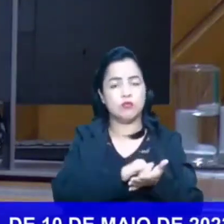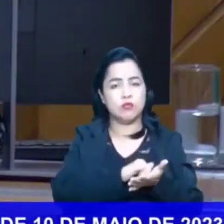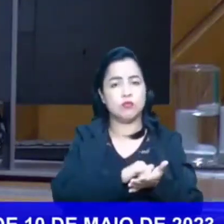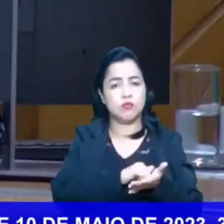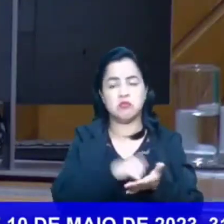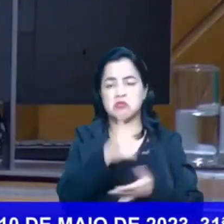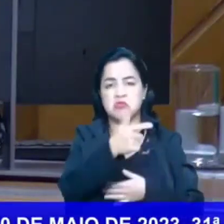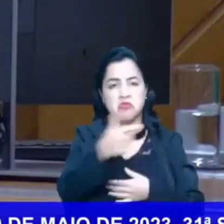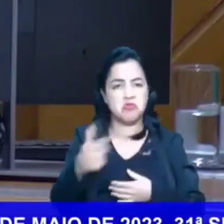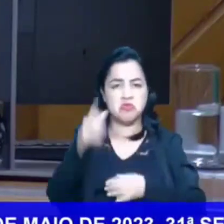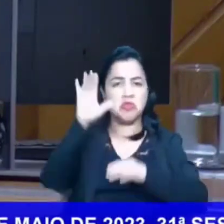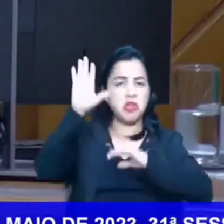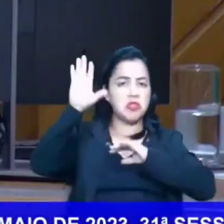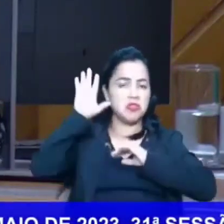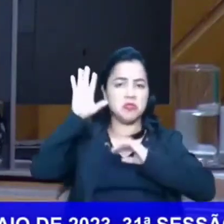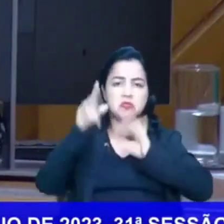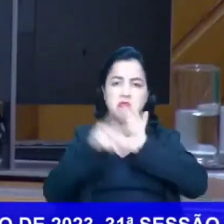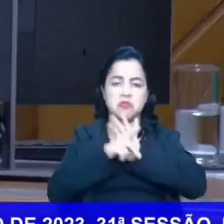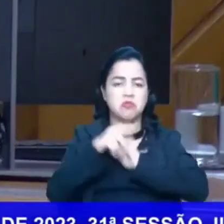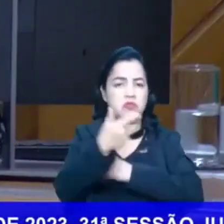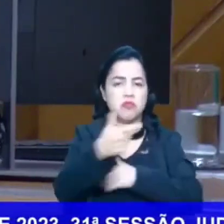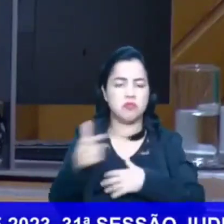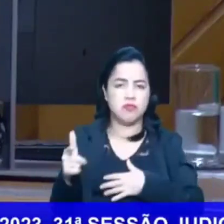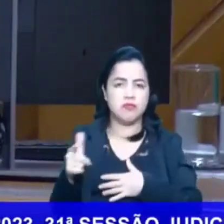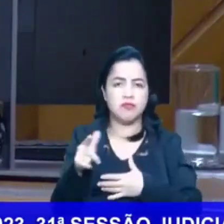foi feito pela candidata.